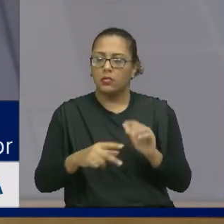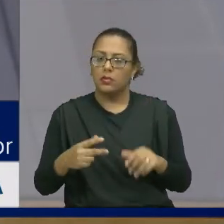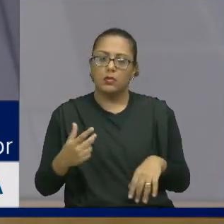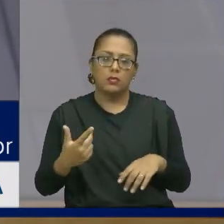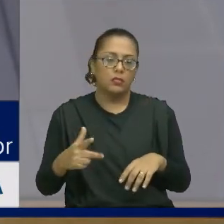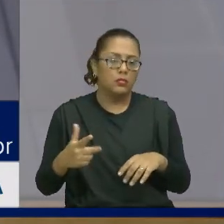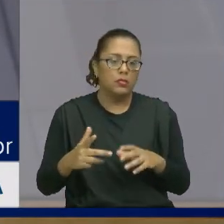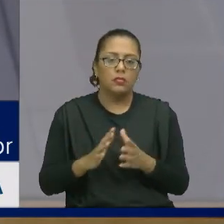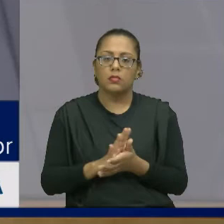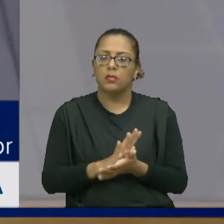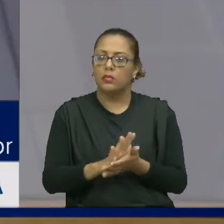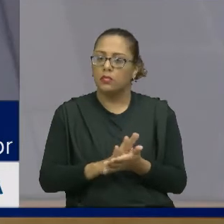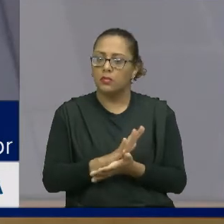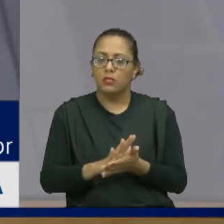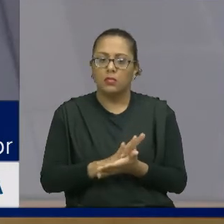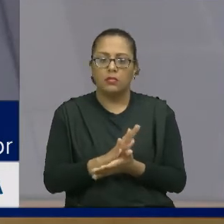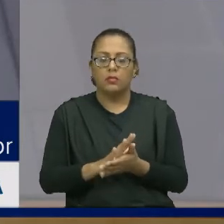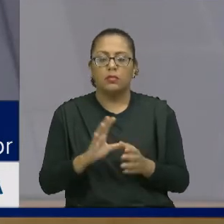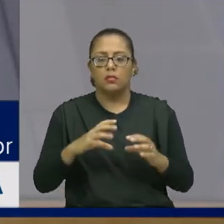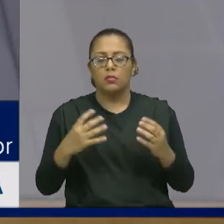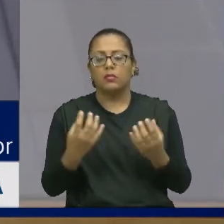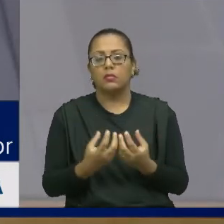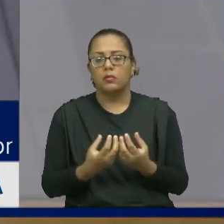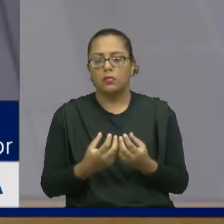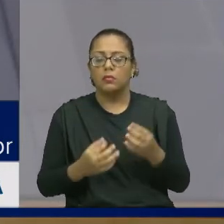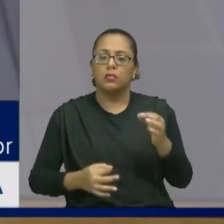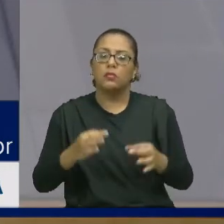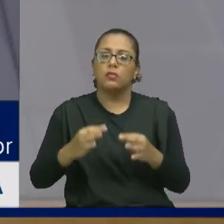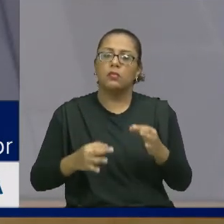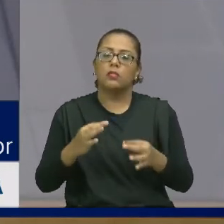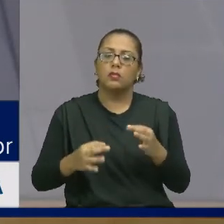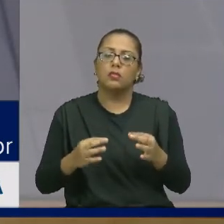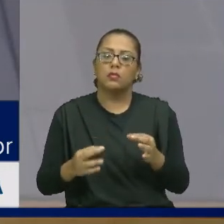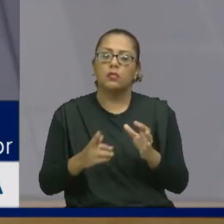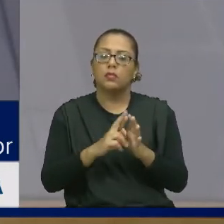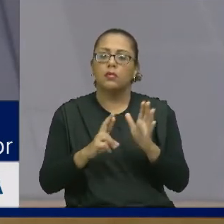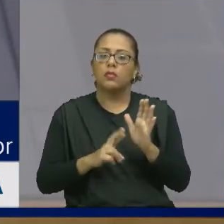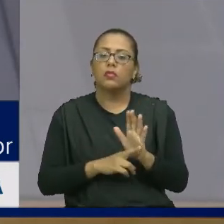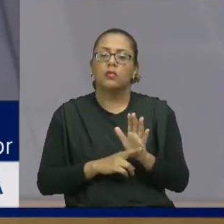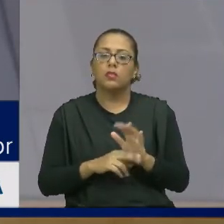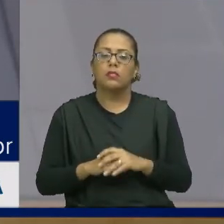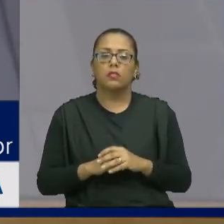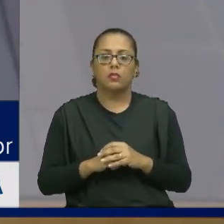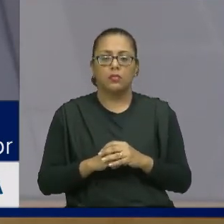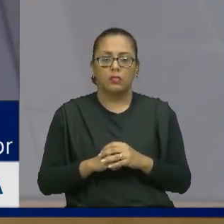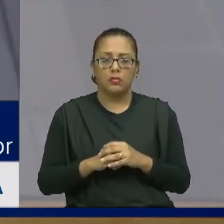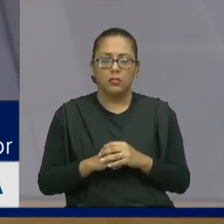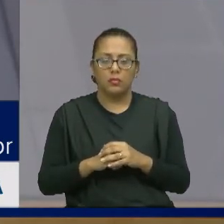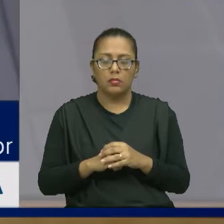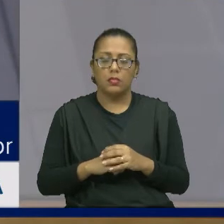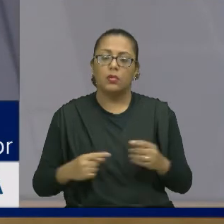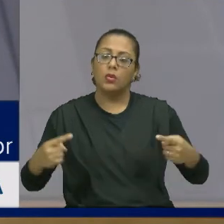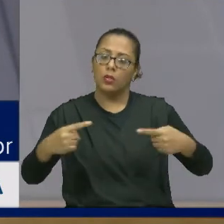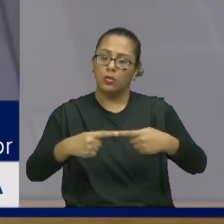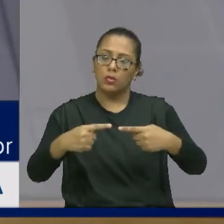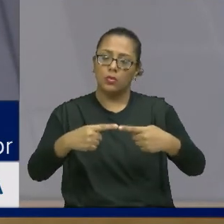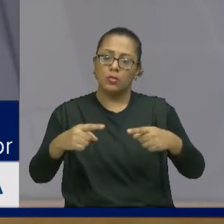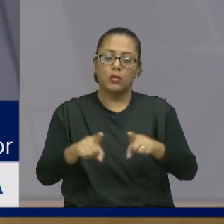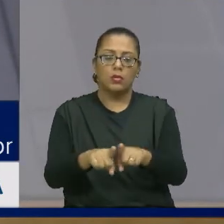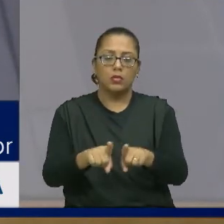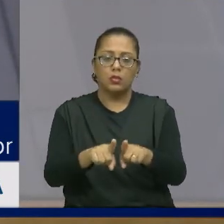faça parte do colegiado que julgará o recurso, em consonância com os princípios